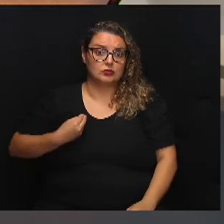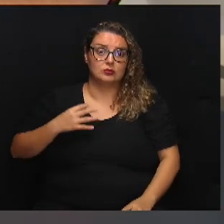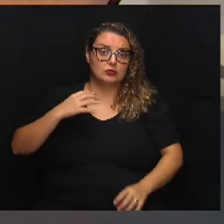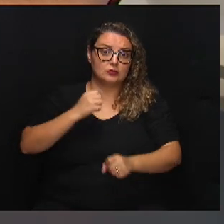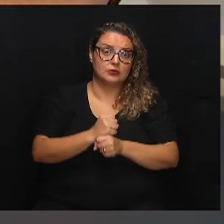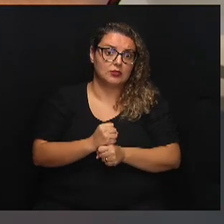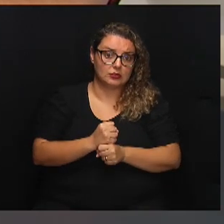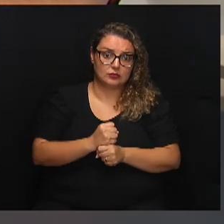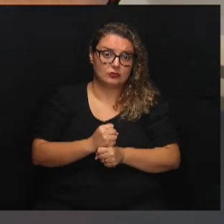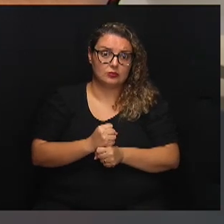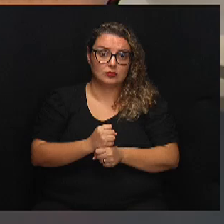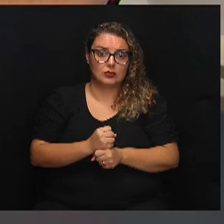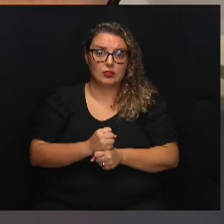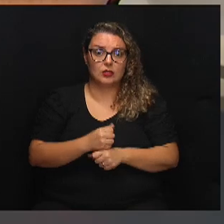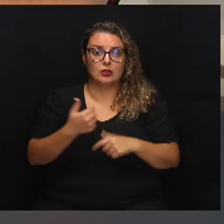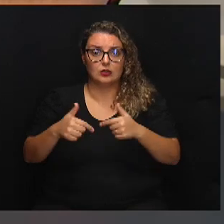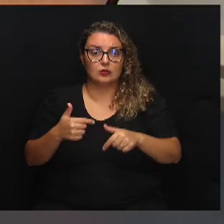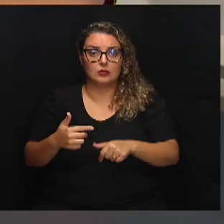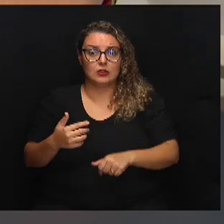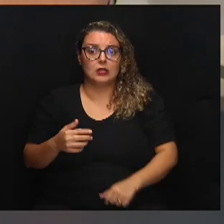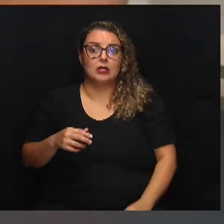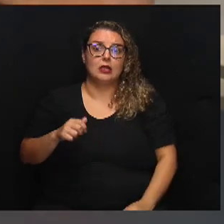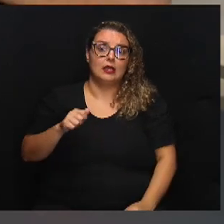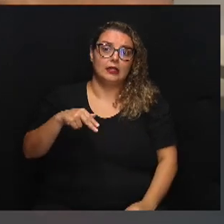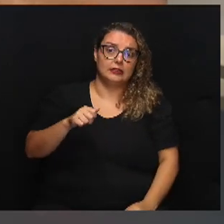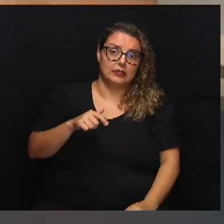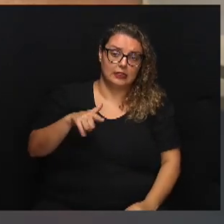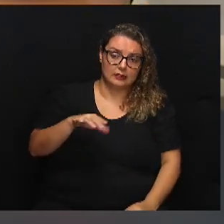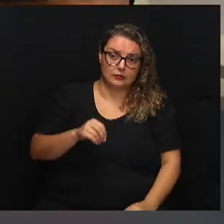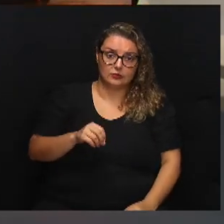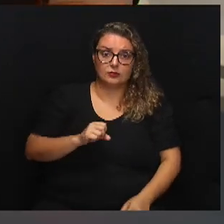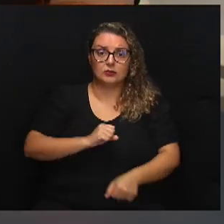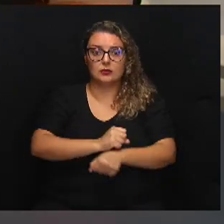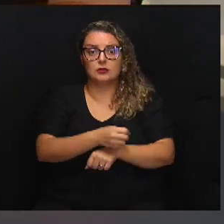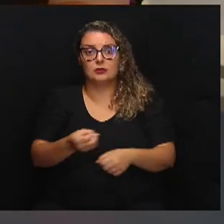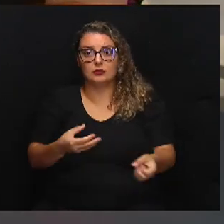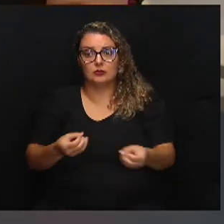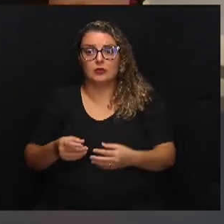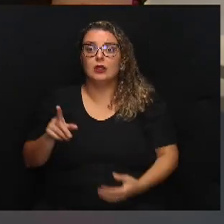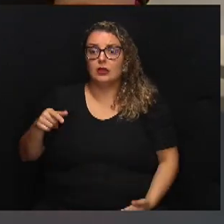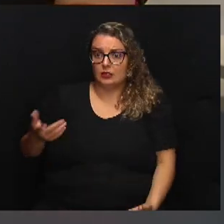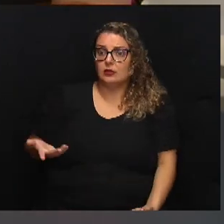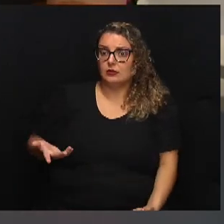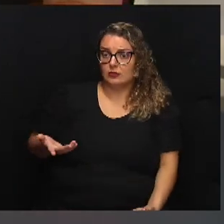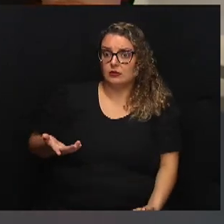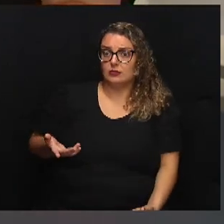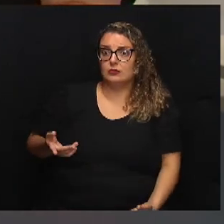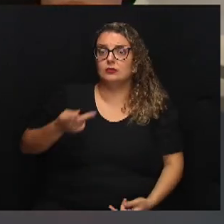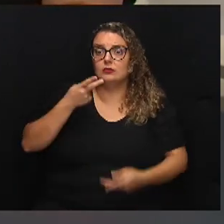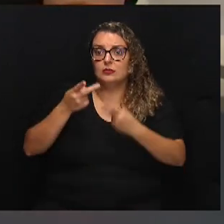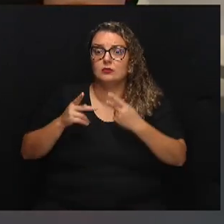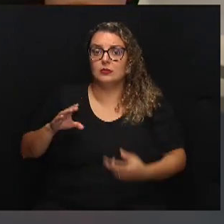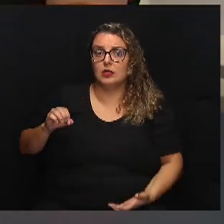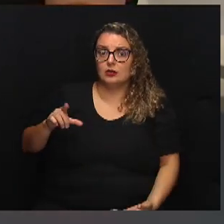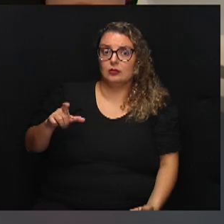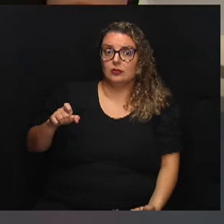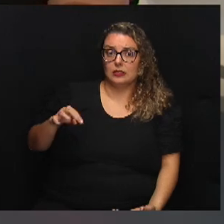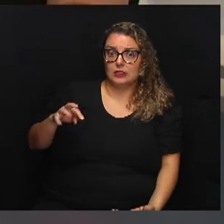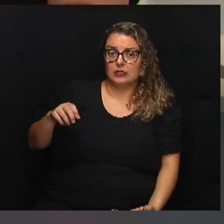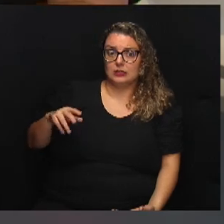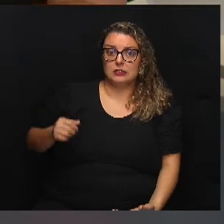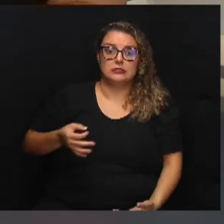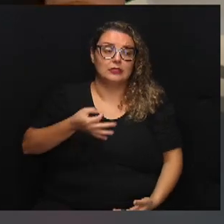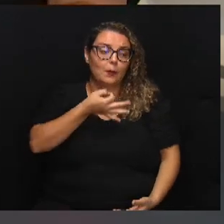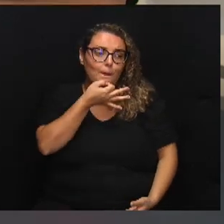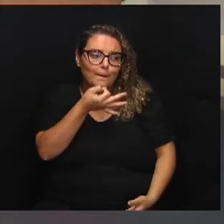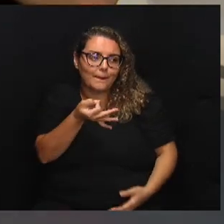a persistência do trabalho análogo à escravidão na atualidade. É isso aí, André. O que você colocou aí é uma coletânea de temas. São